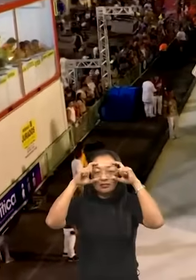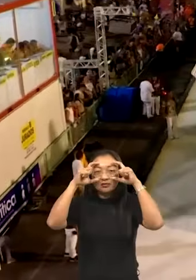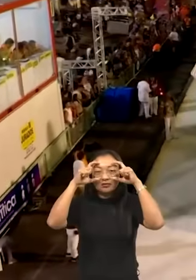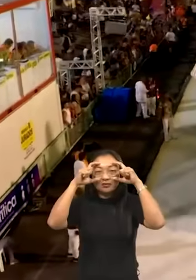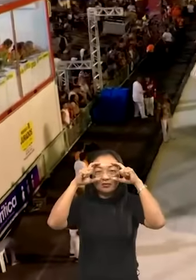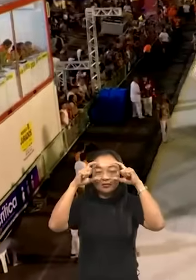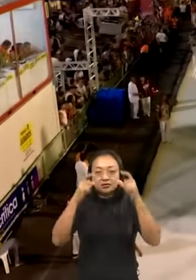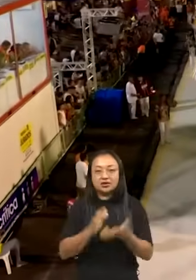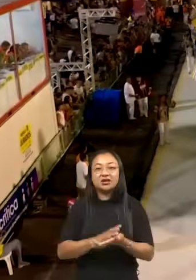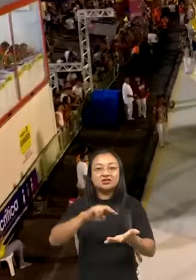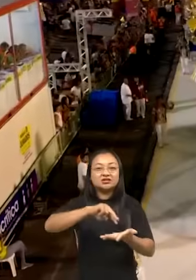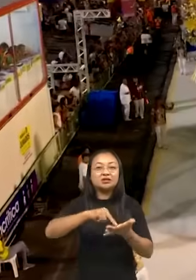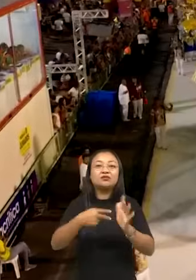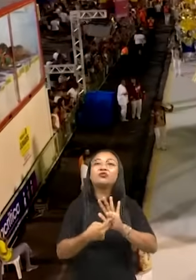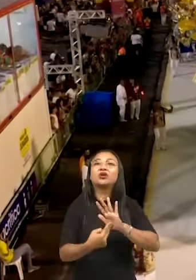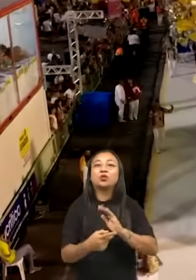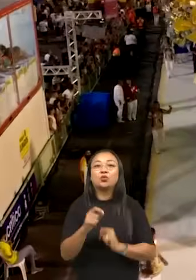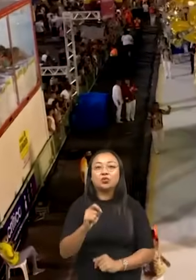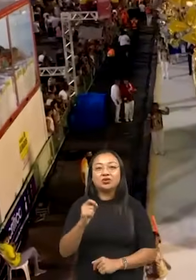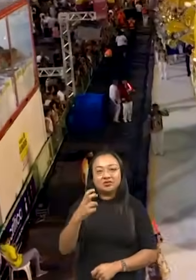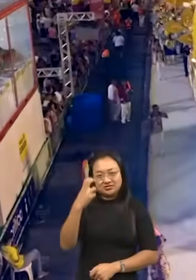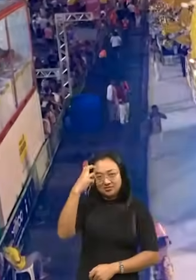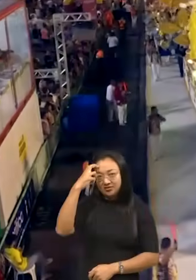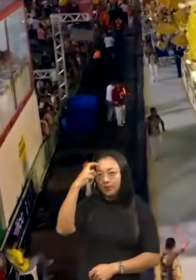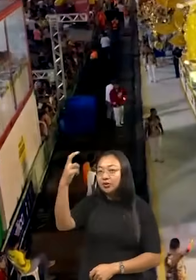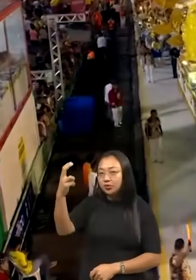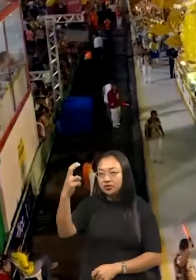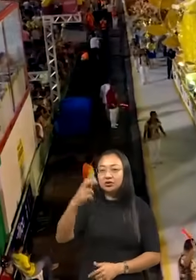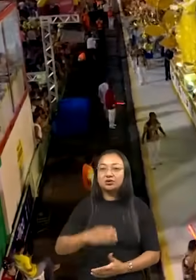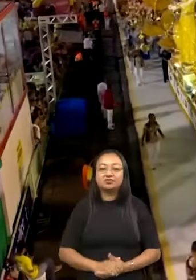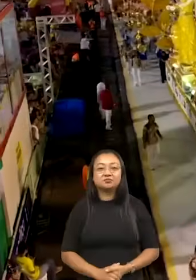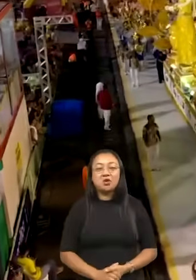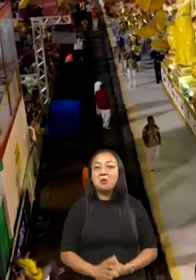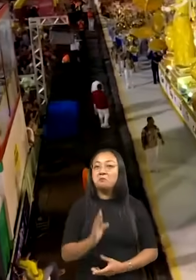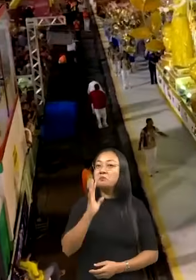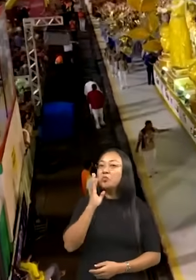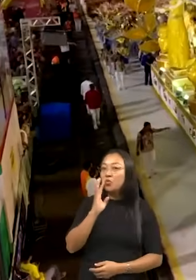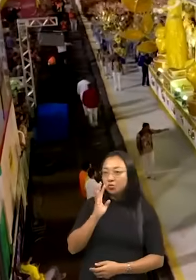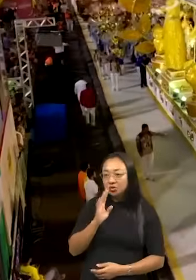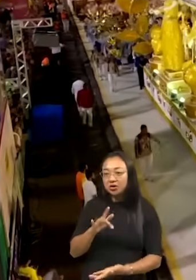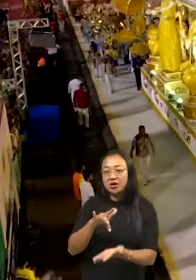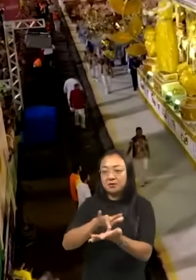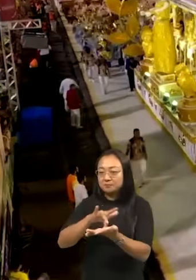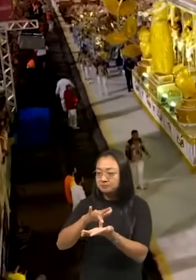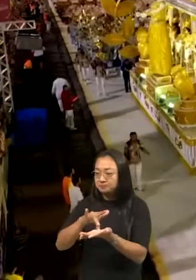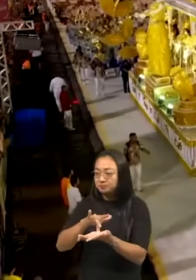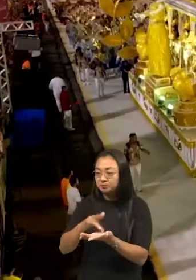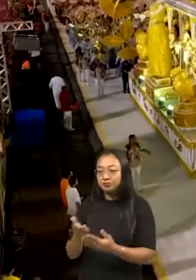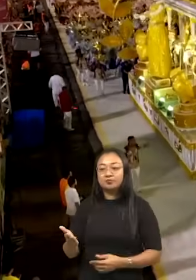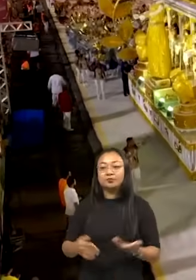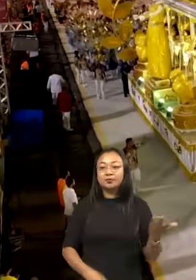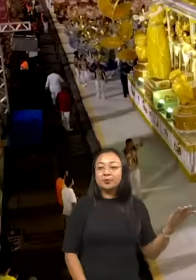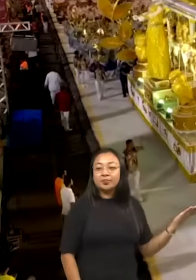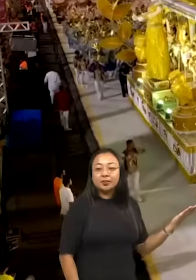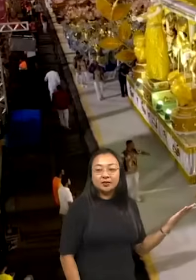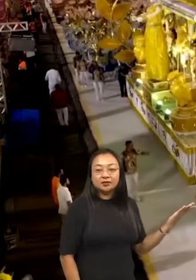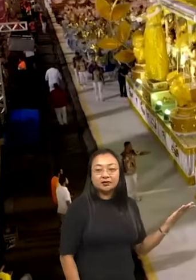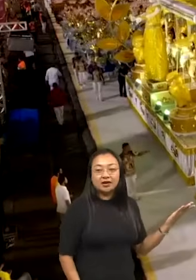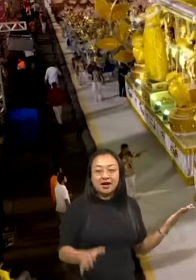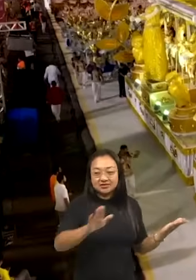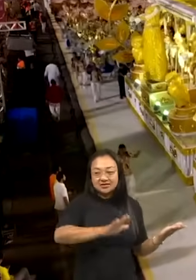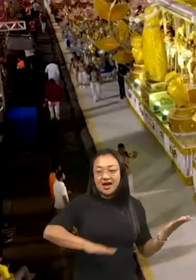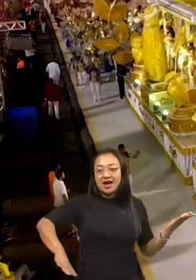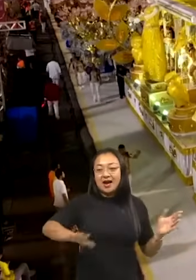o significado de sabedoria pra gente. Que bacana, Andanças de Ciganos, a ala das baianas que a gente viu agora há pouco,